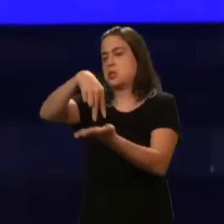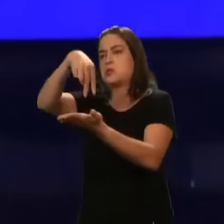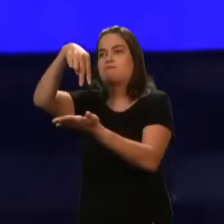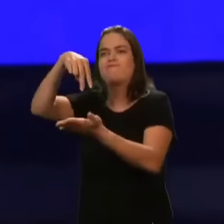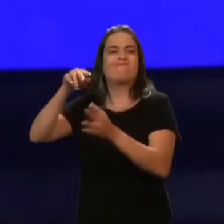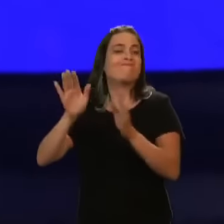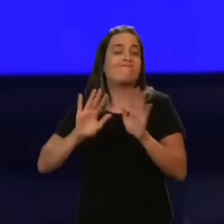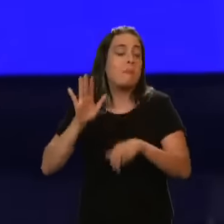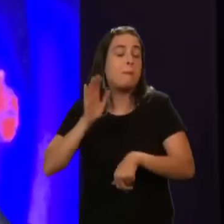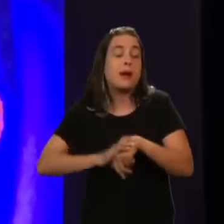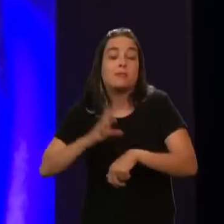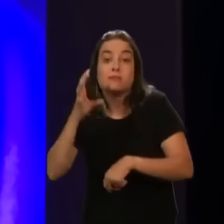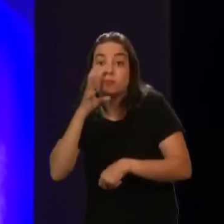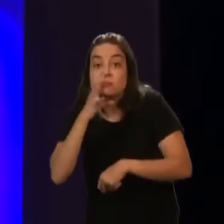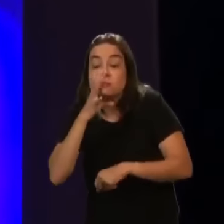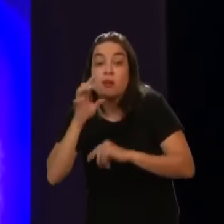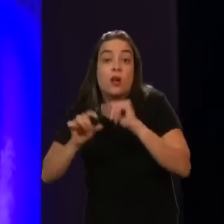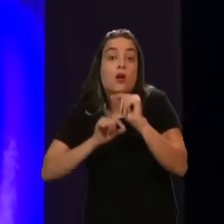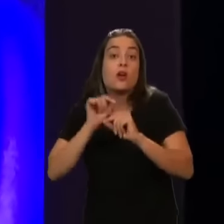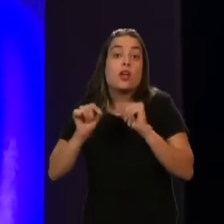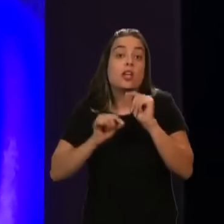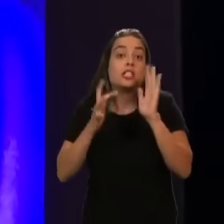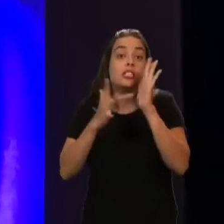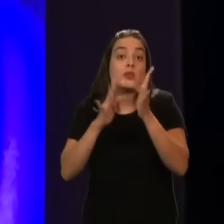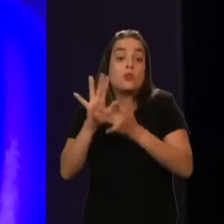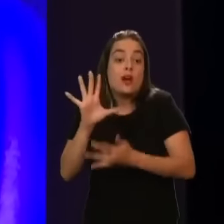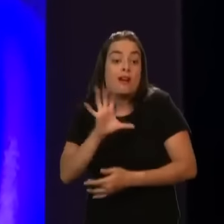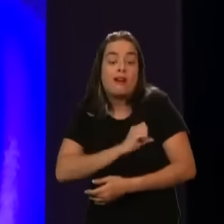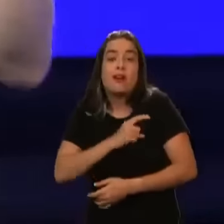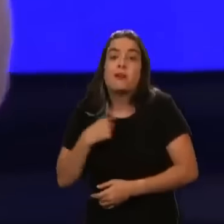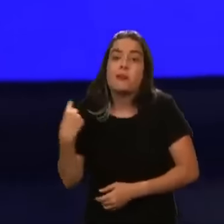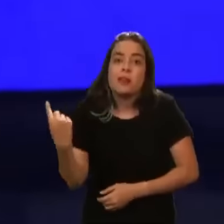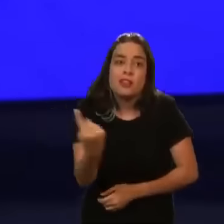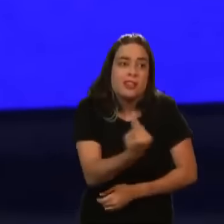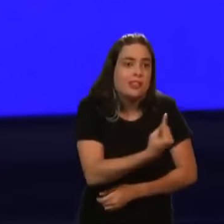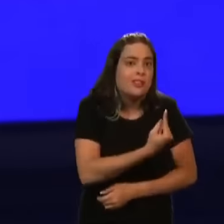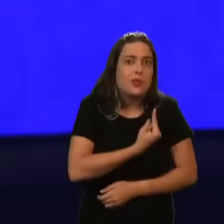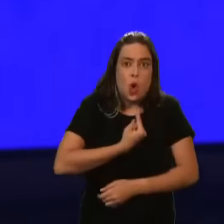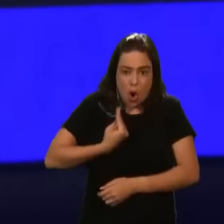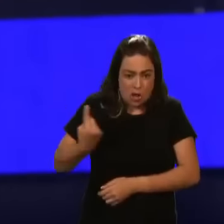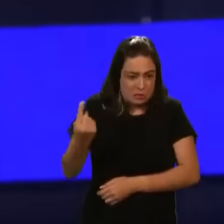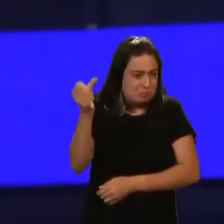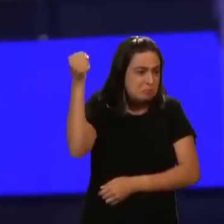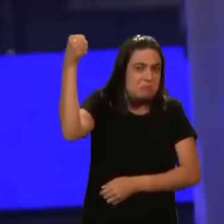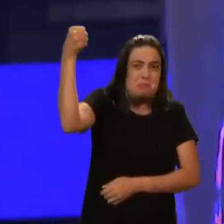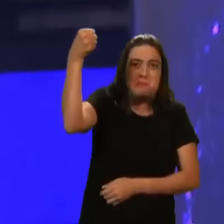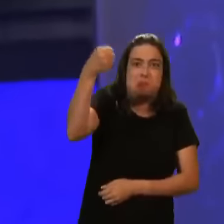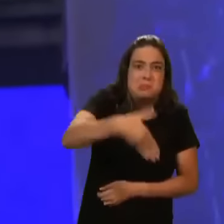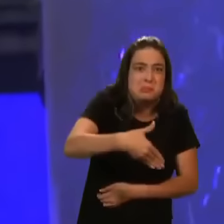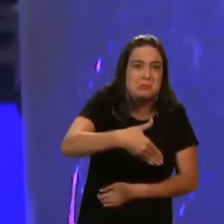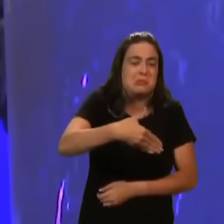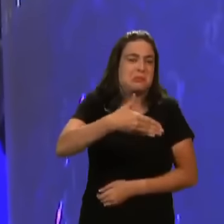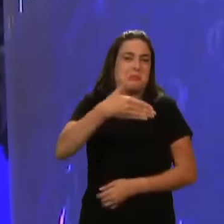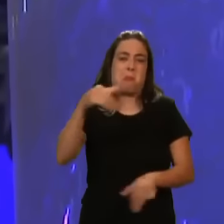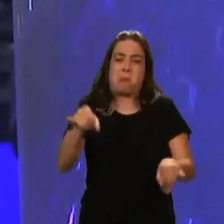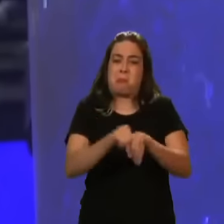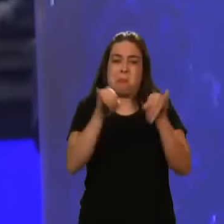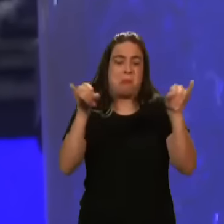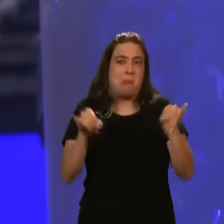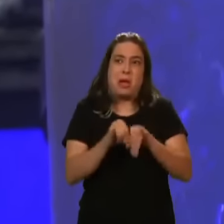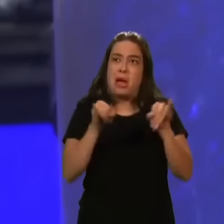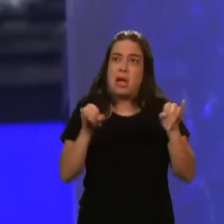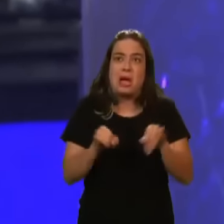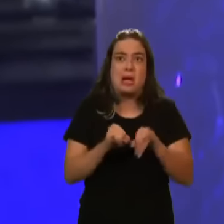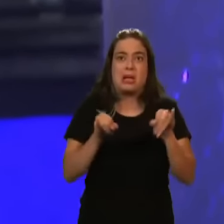mais impressionante é Ele amar nós, esse bando de sem noção, esse bando de abobado, de